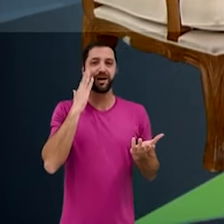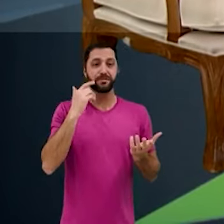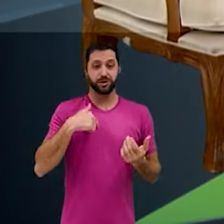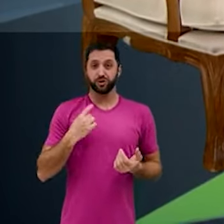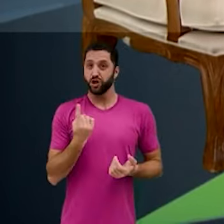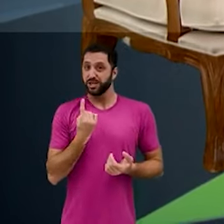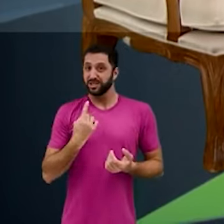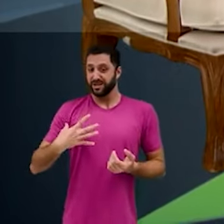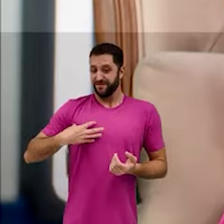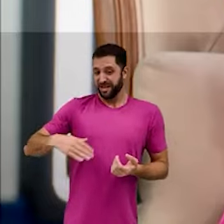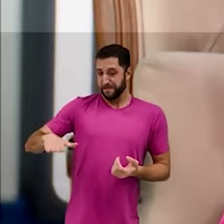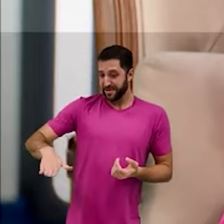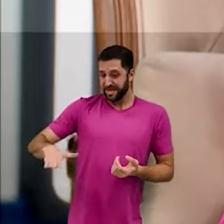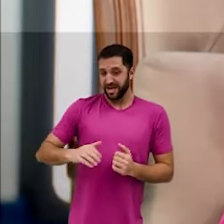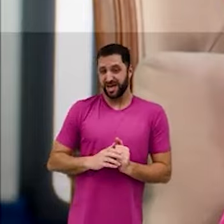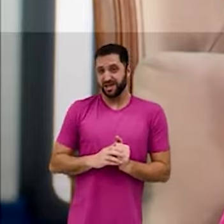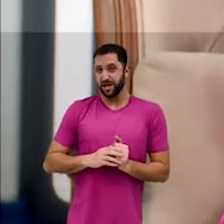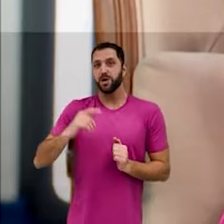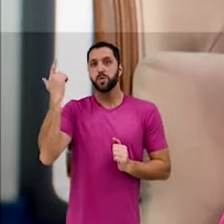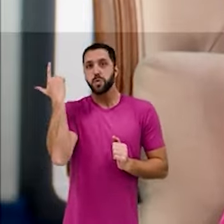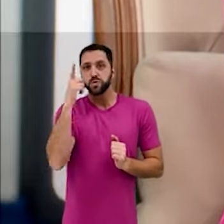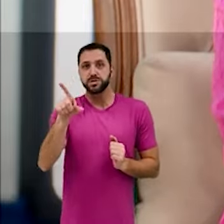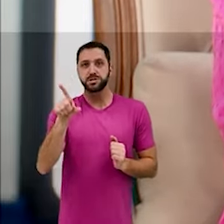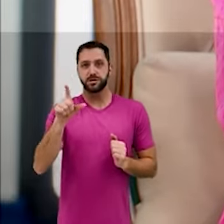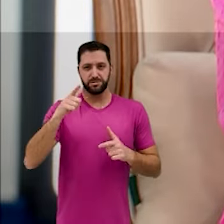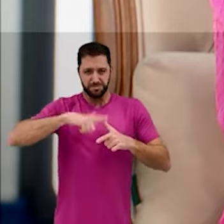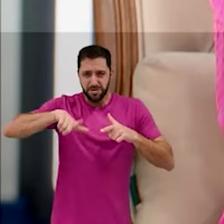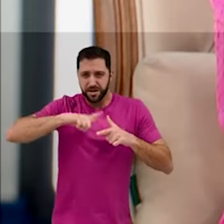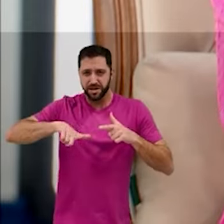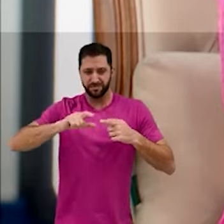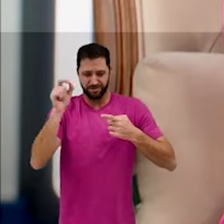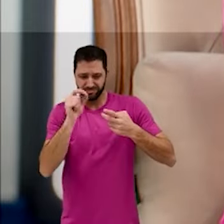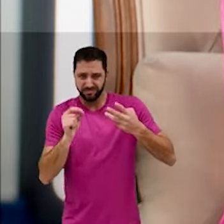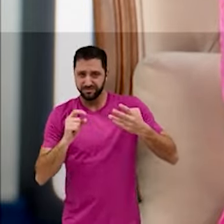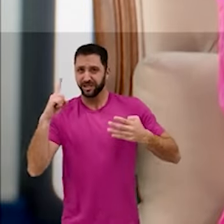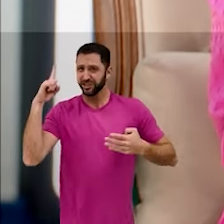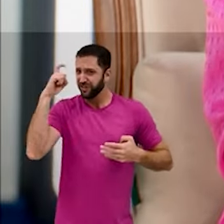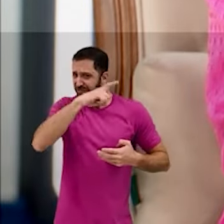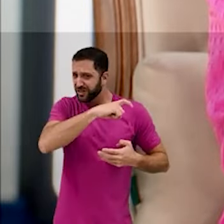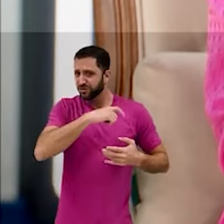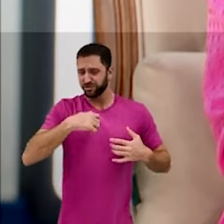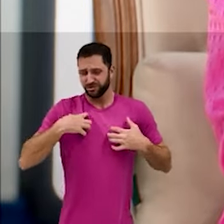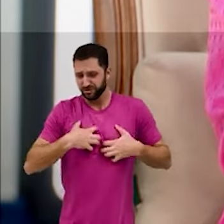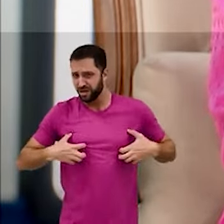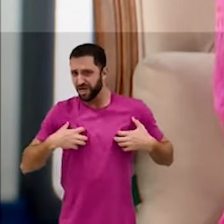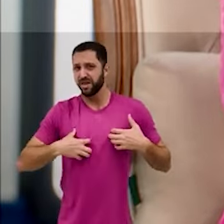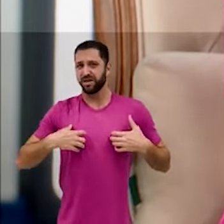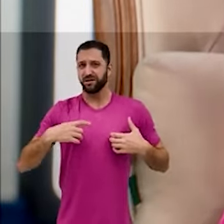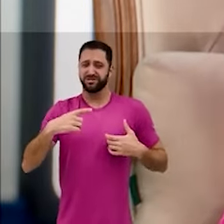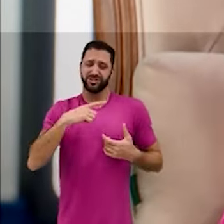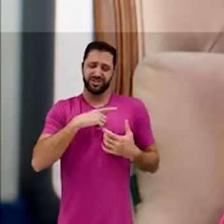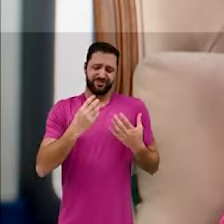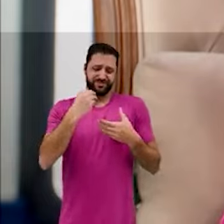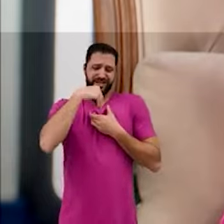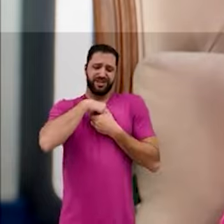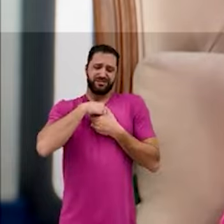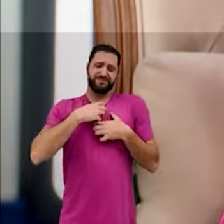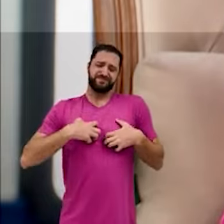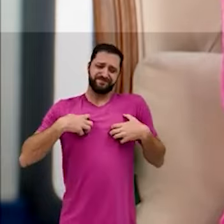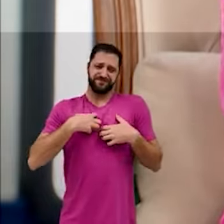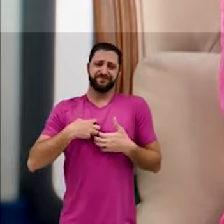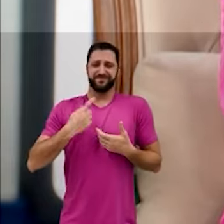fiquei sozinha com uma filha pequena e eu consegui sair do fundo do poço. Com todas as dificuldades, com todas as... Eu estava